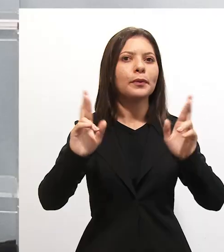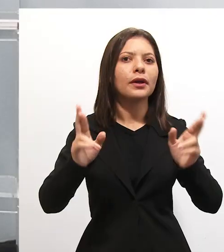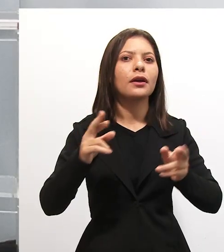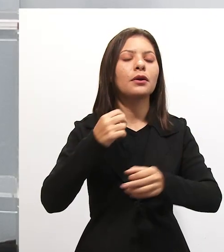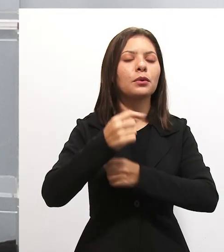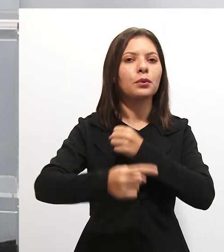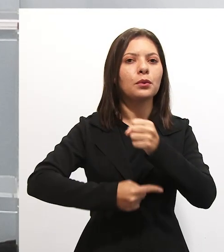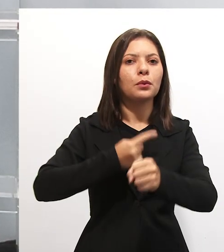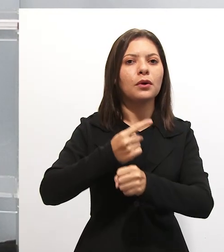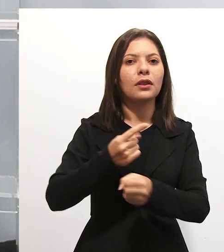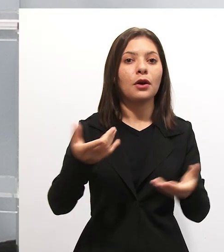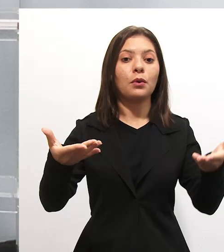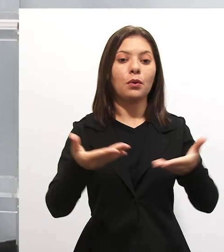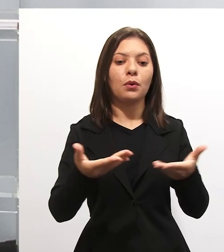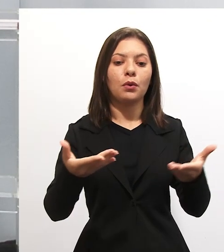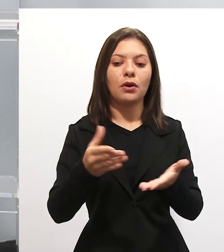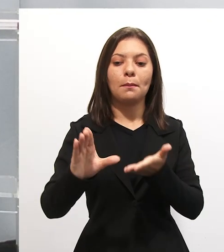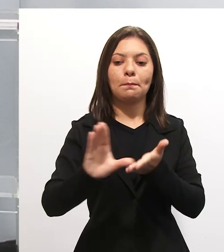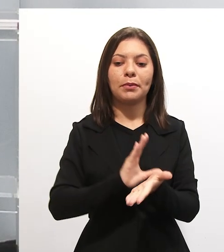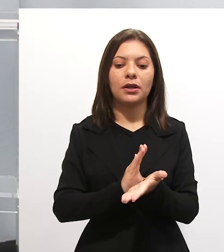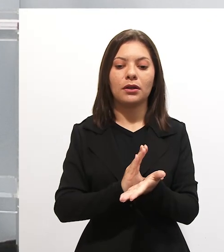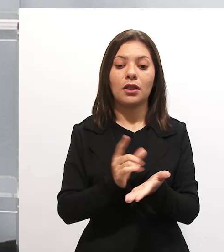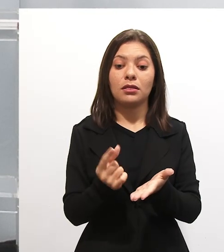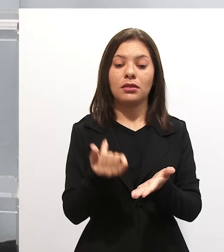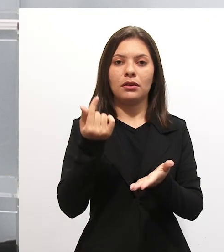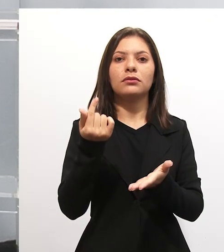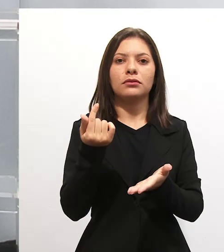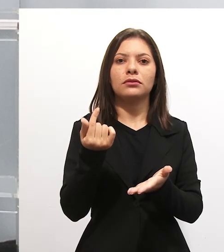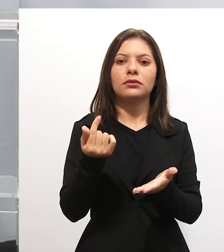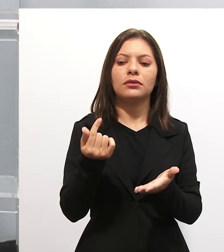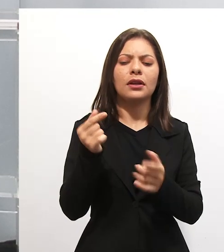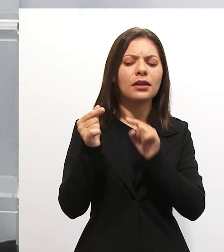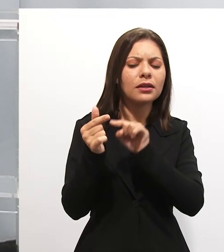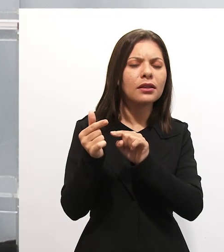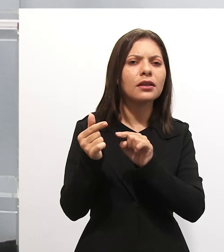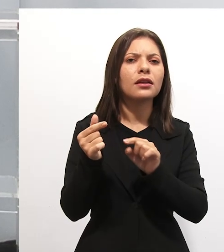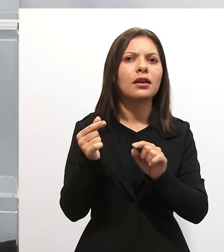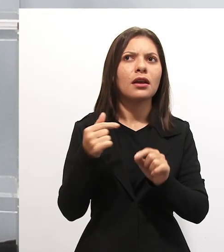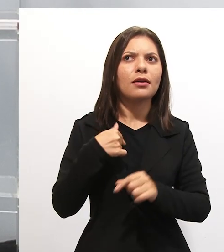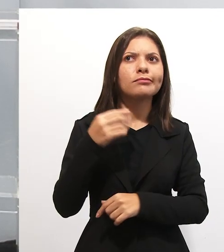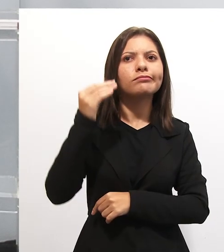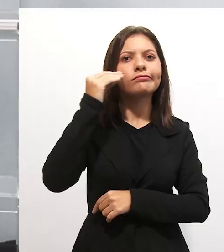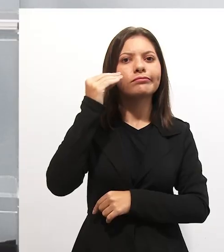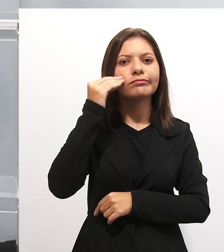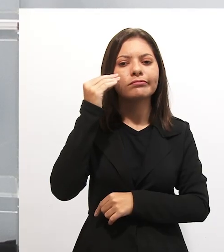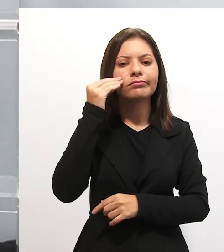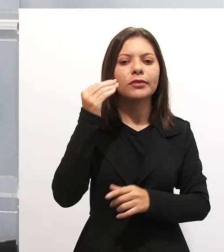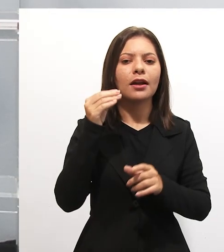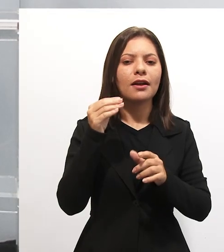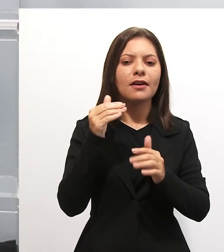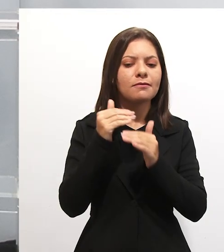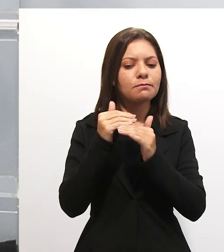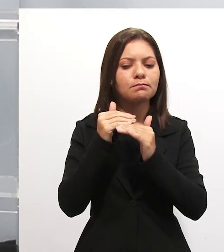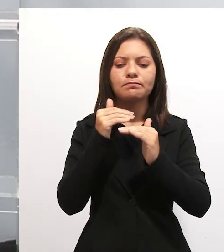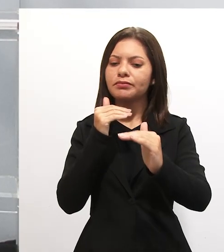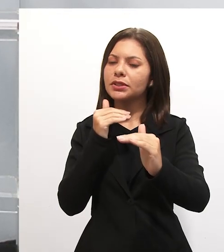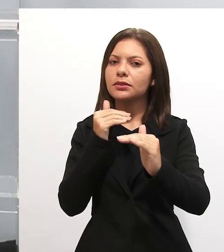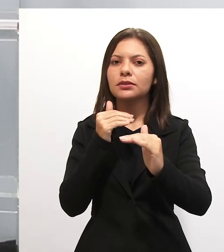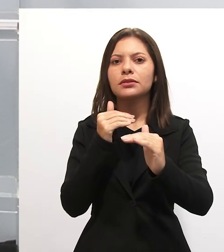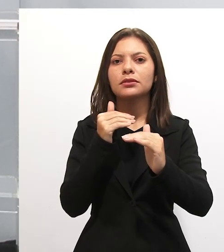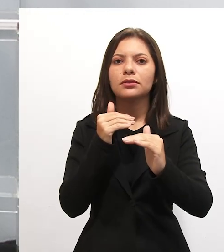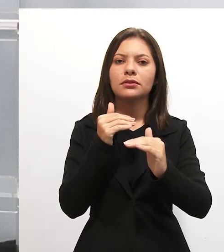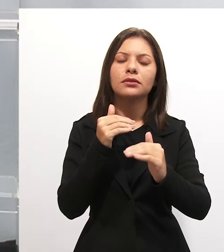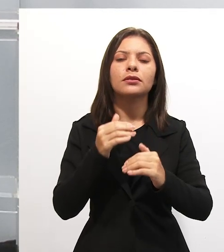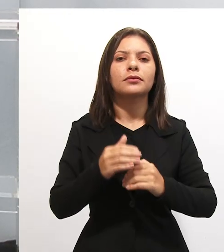receber X valor. E com base nesse valor, eu vou tentar fixar minha despesa em Y valor. Bom,